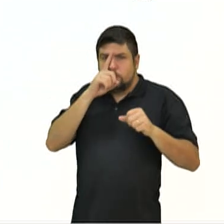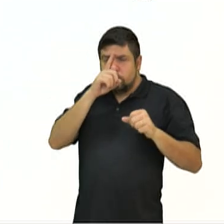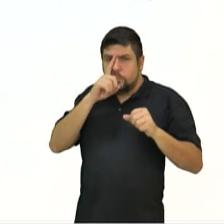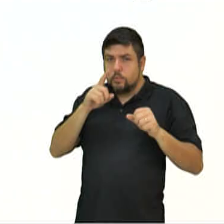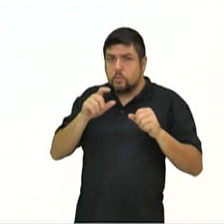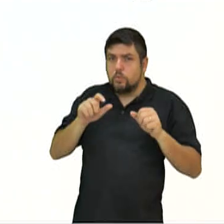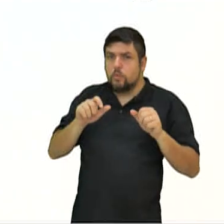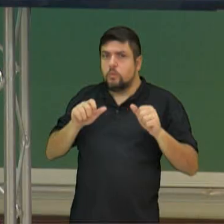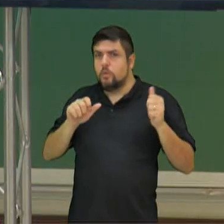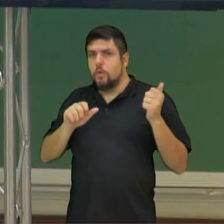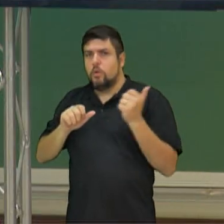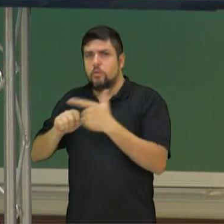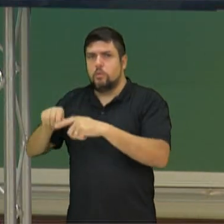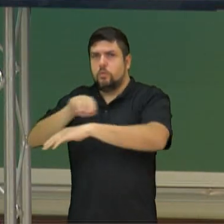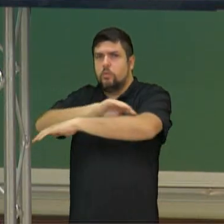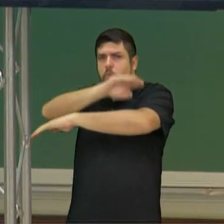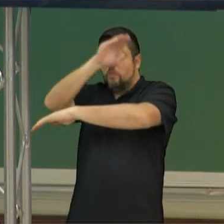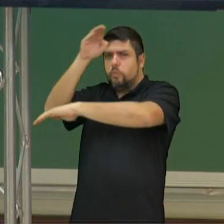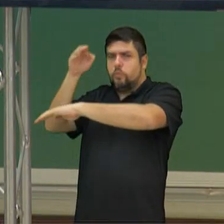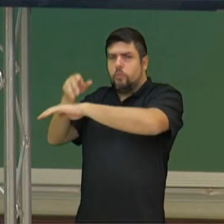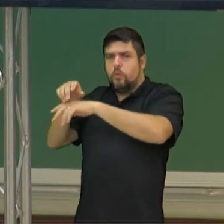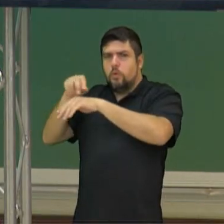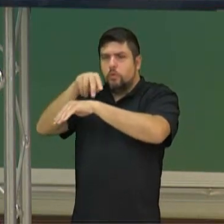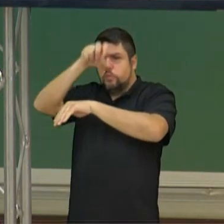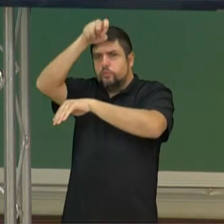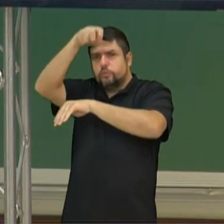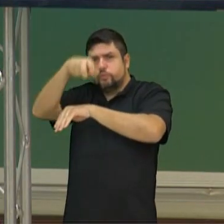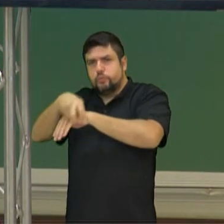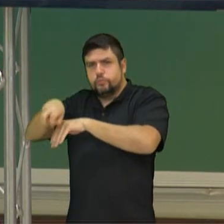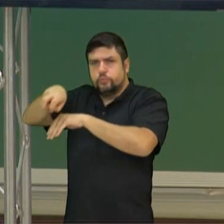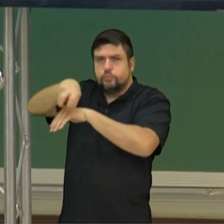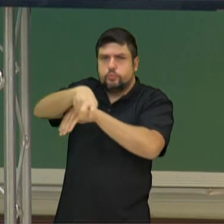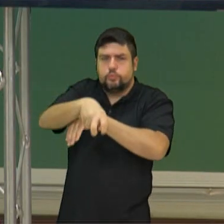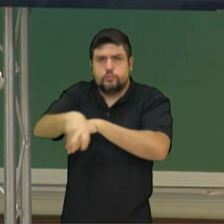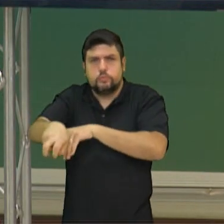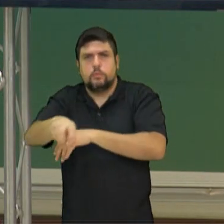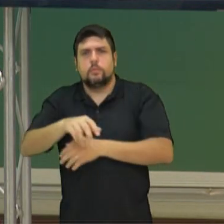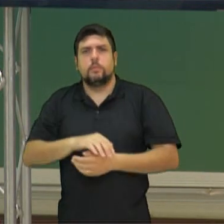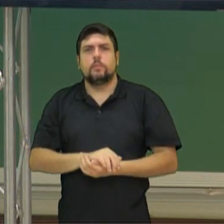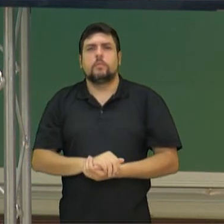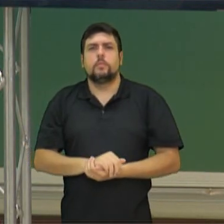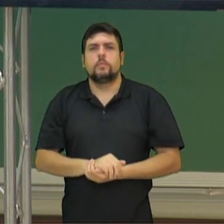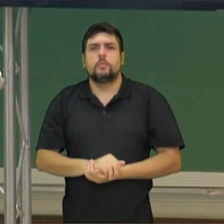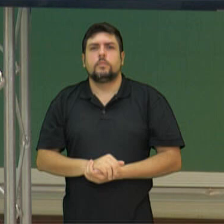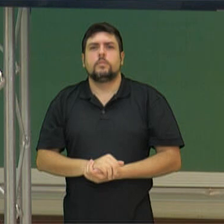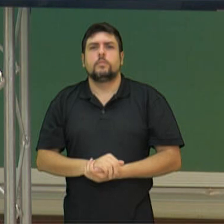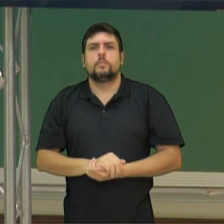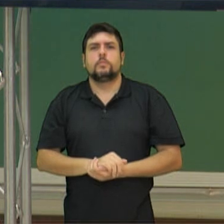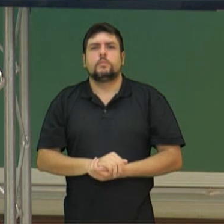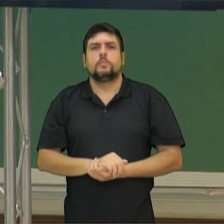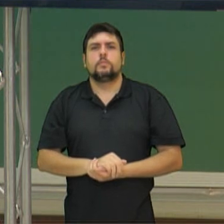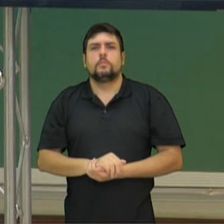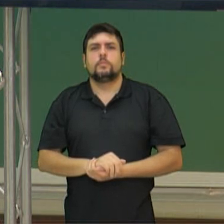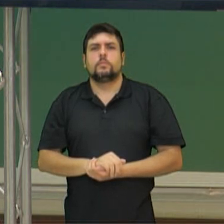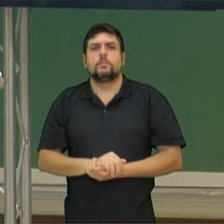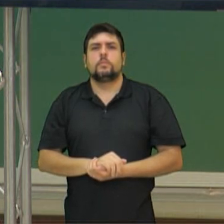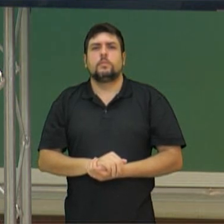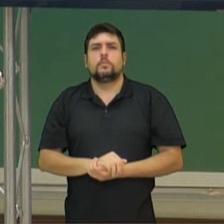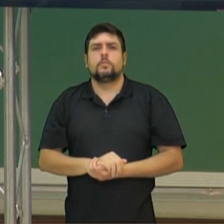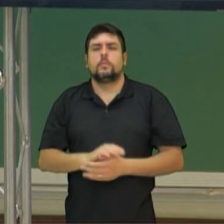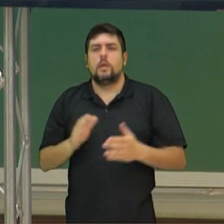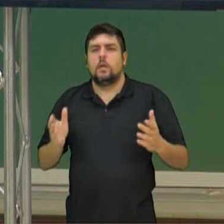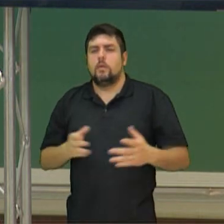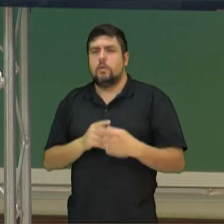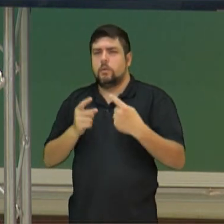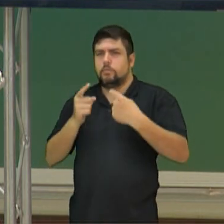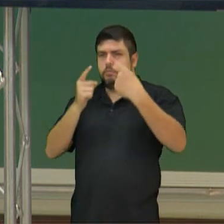Então, dangerous, more, mais, less, menos, ok? Bora lá para o nosso quiz.